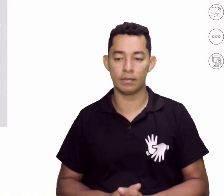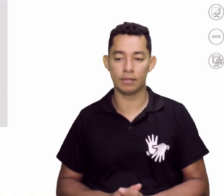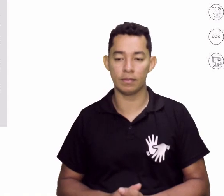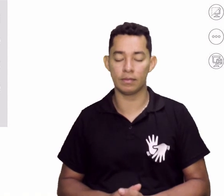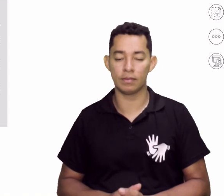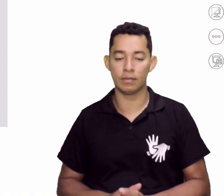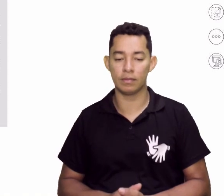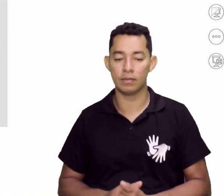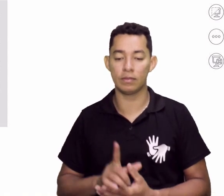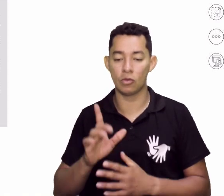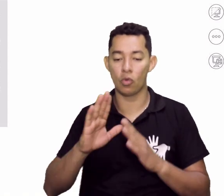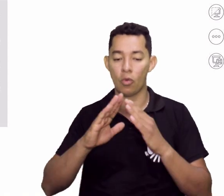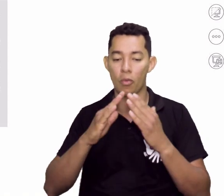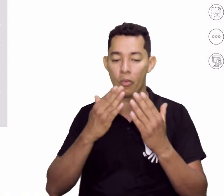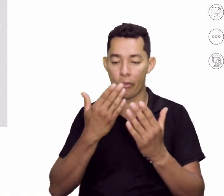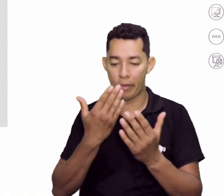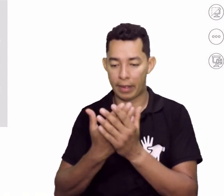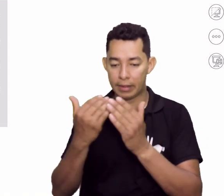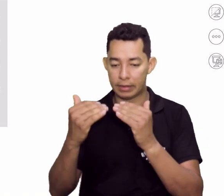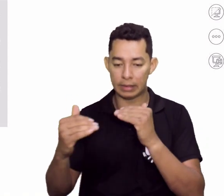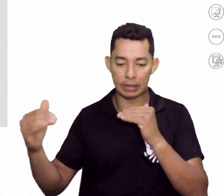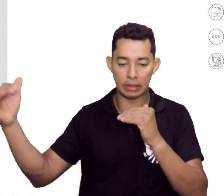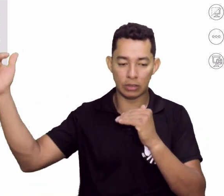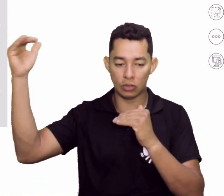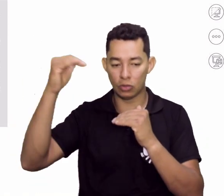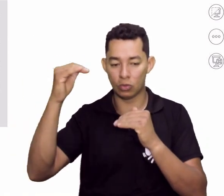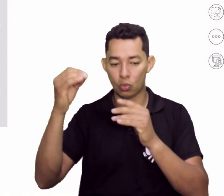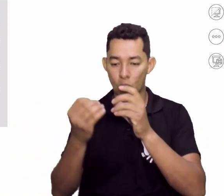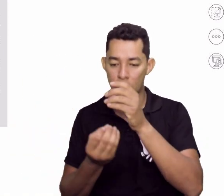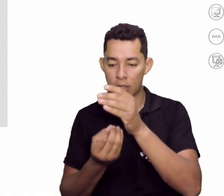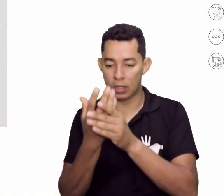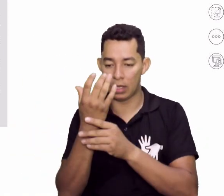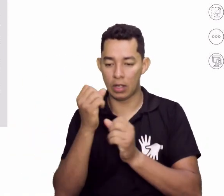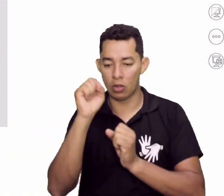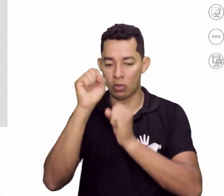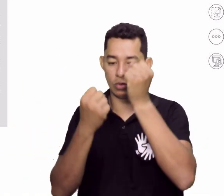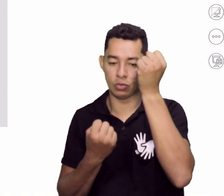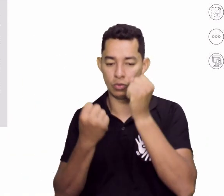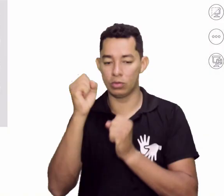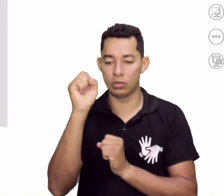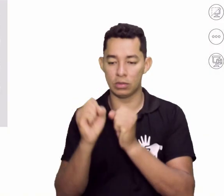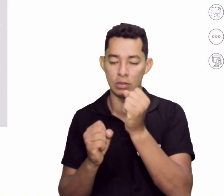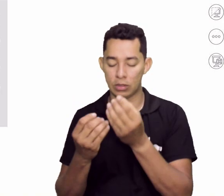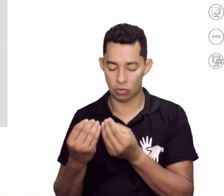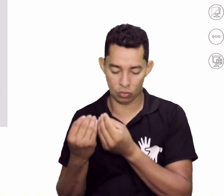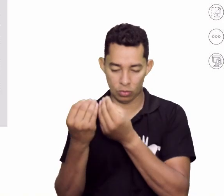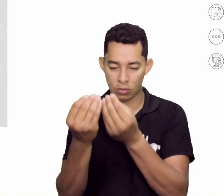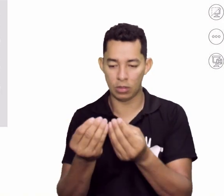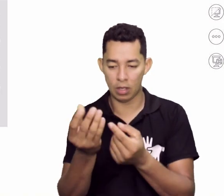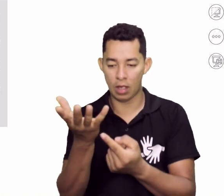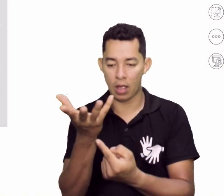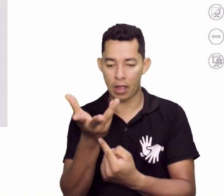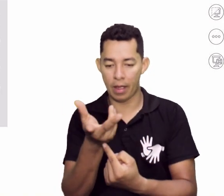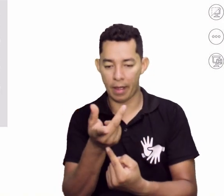Uma escola superior de criação industrial que leva a arte para o